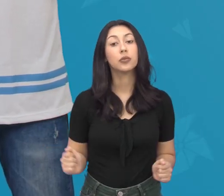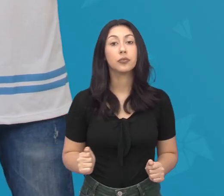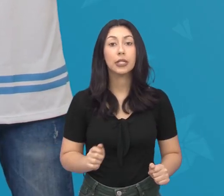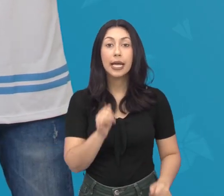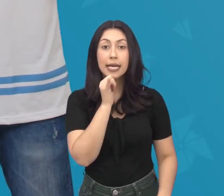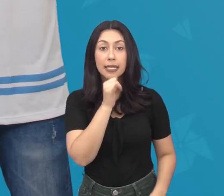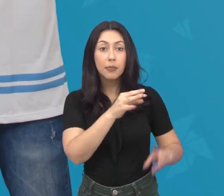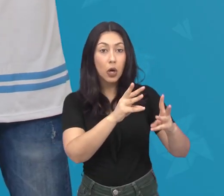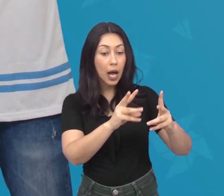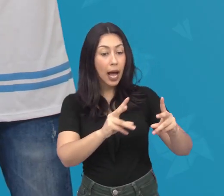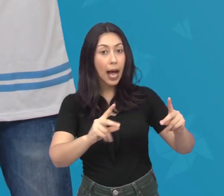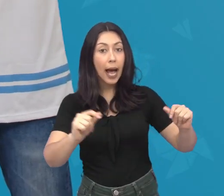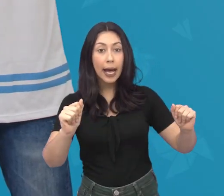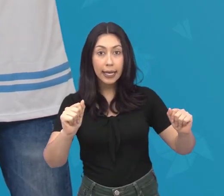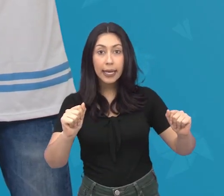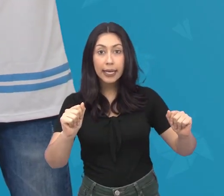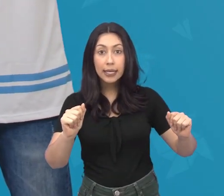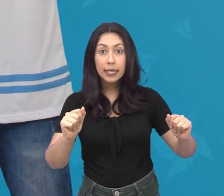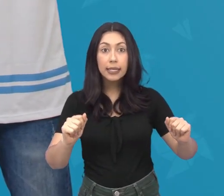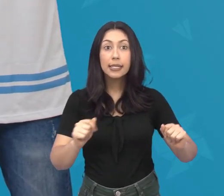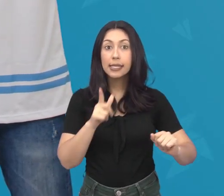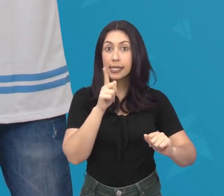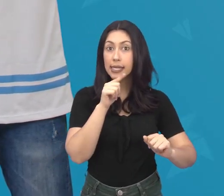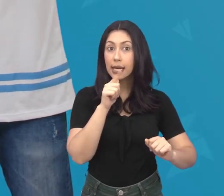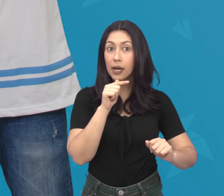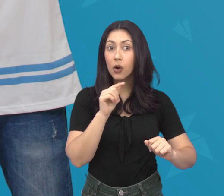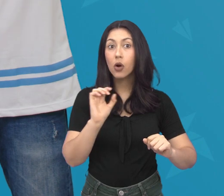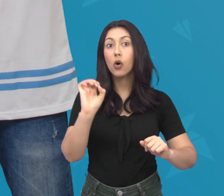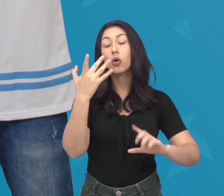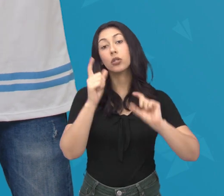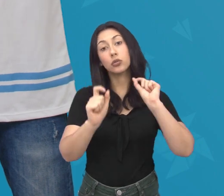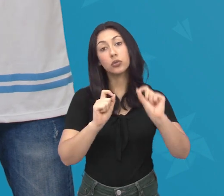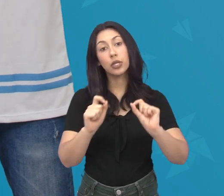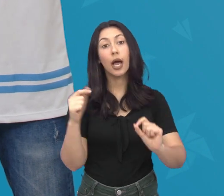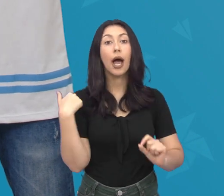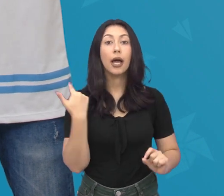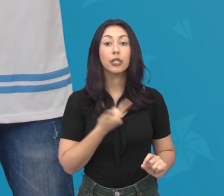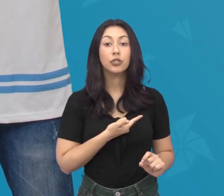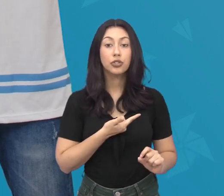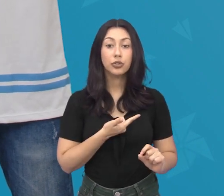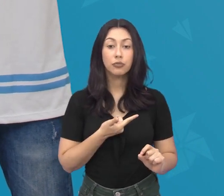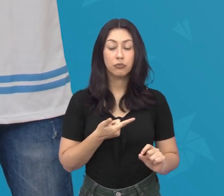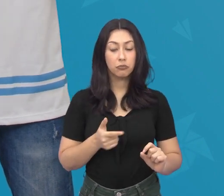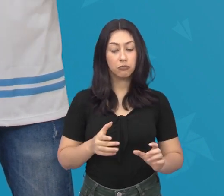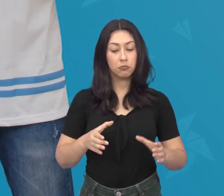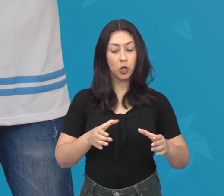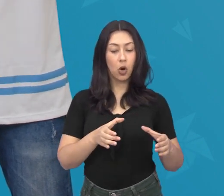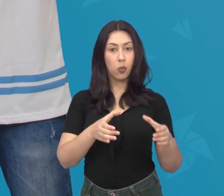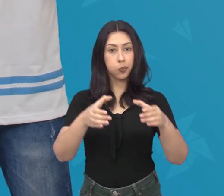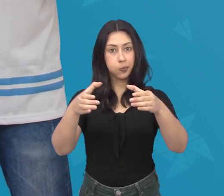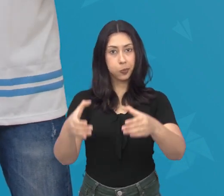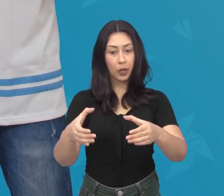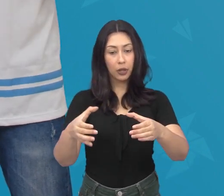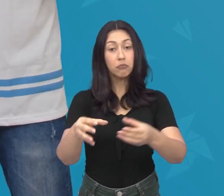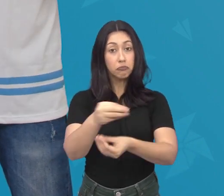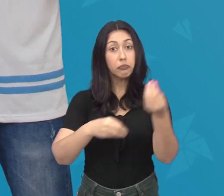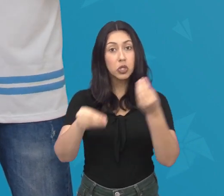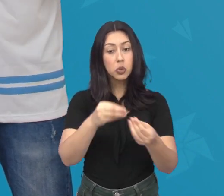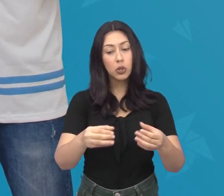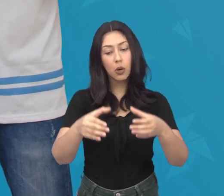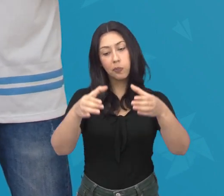Nesse caso, temos um sólido e um líquido ali, a gente deixa ele ali um tempo de repouso, que aí vai variar a depender